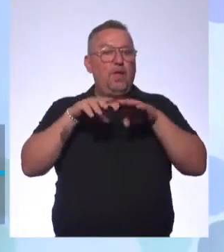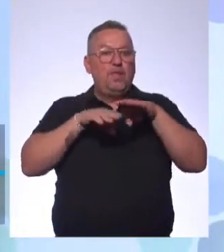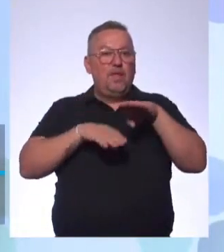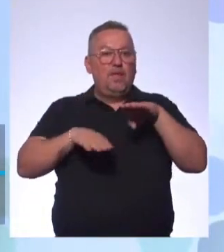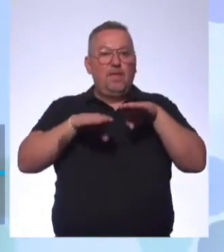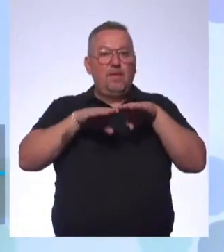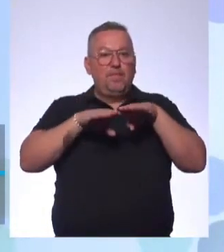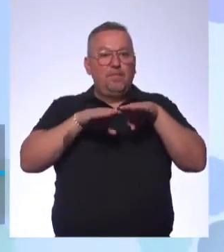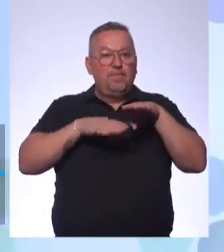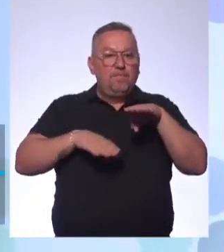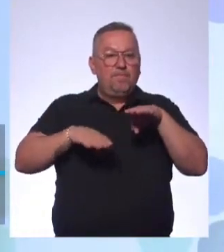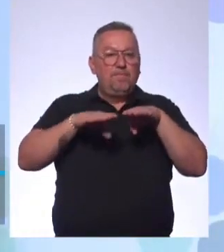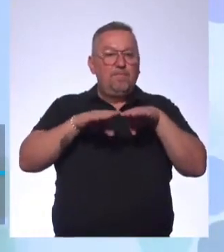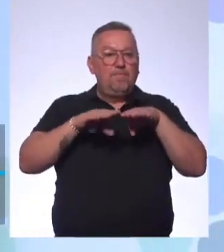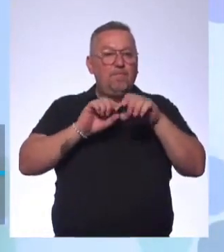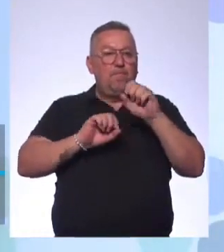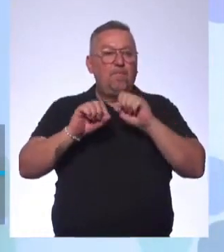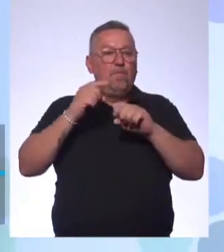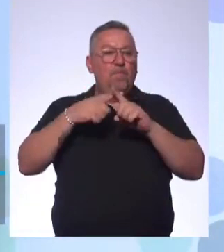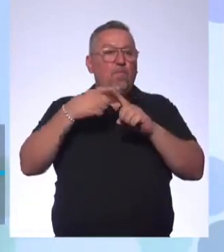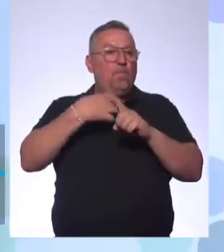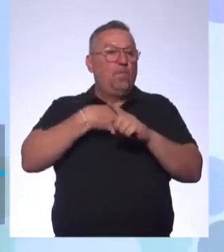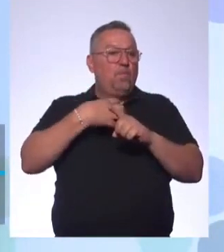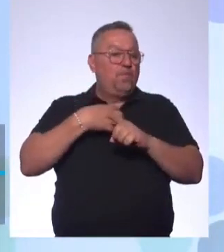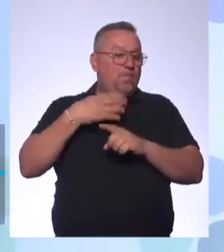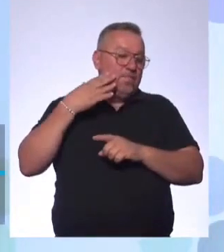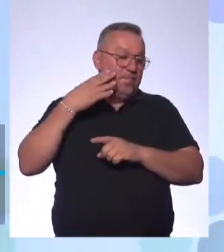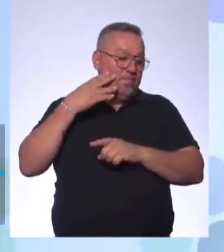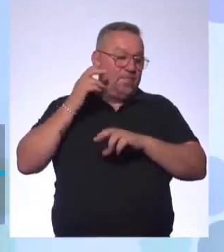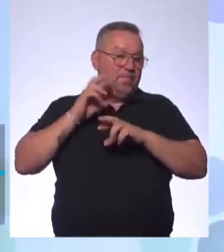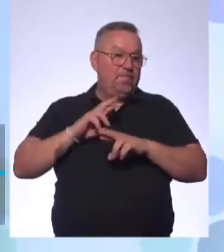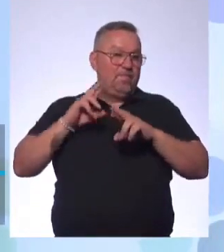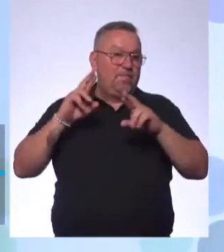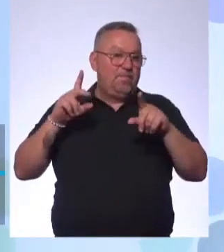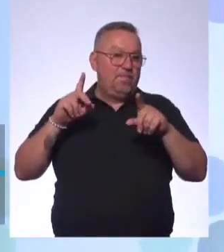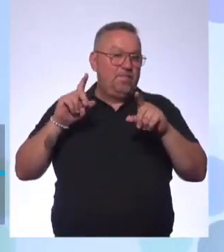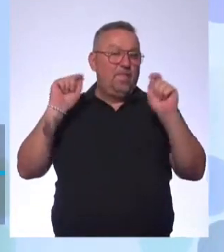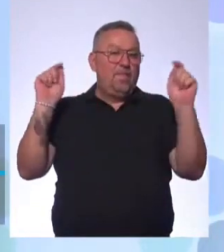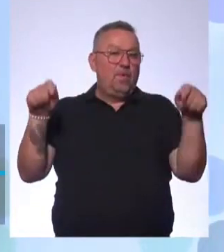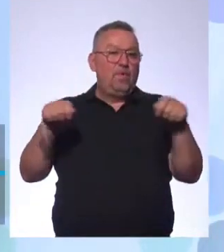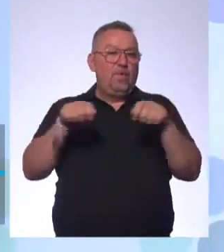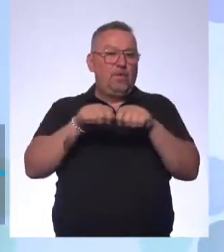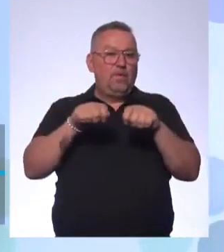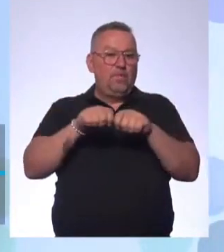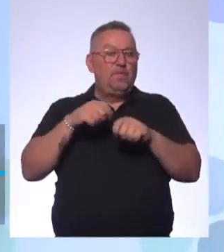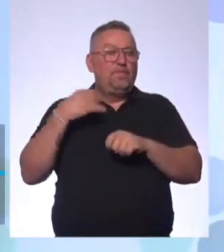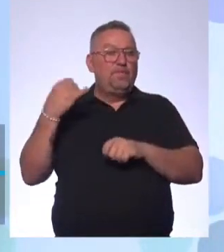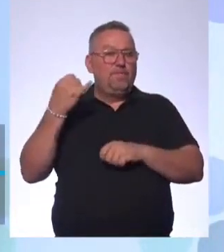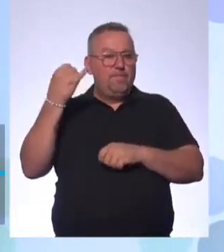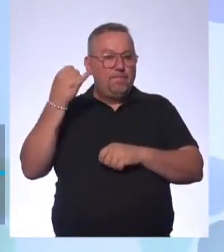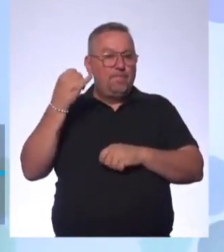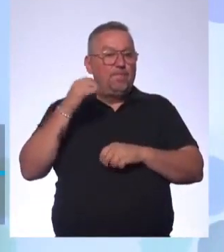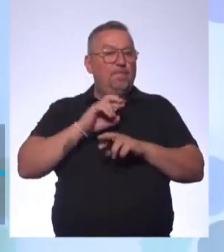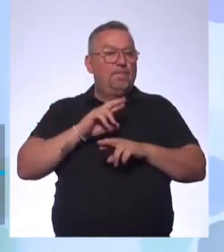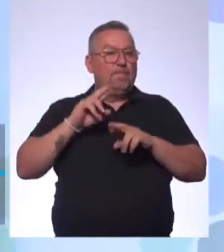não hierarquizarmos, porque são tipos de saberes diferentes que possuem fundamentações diferentes e nós